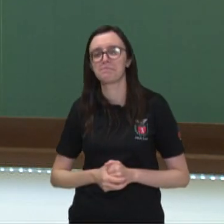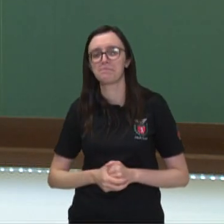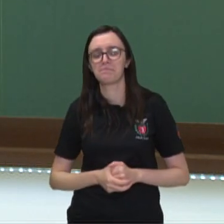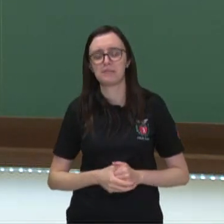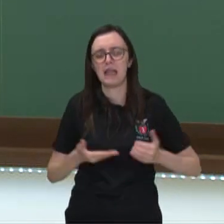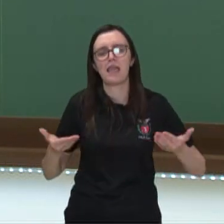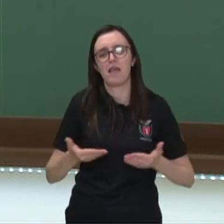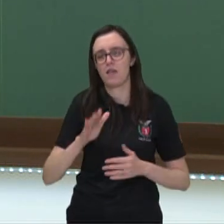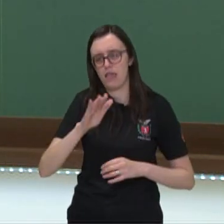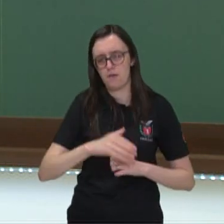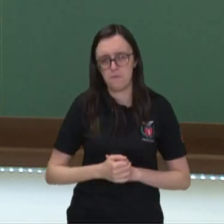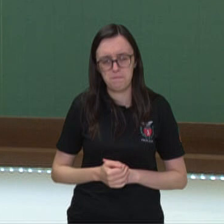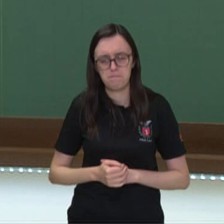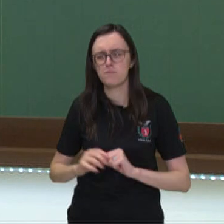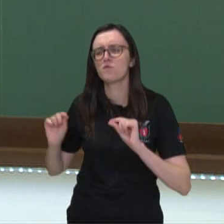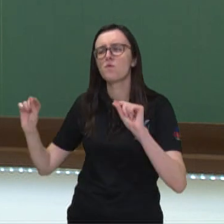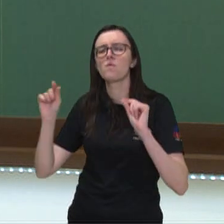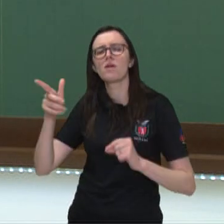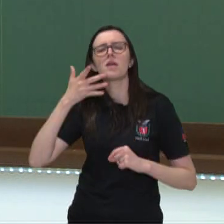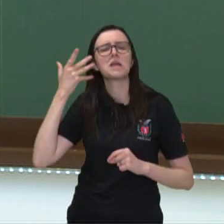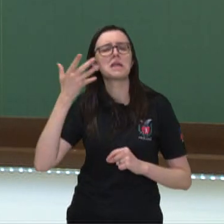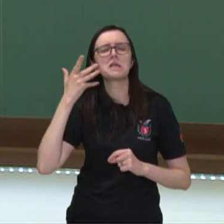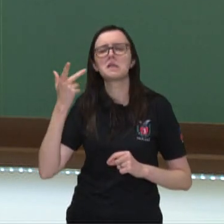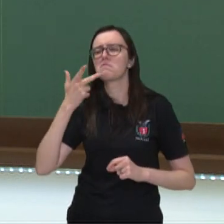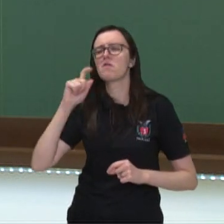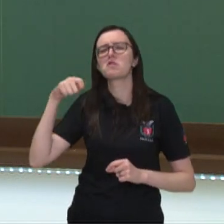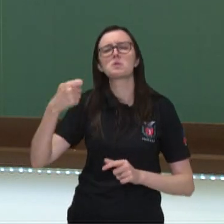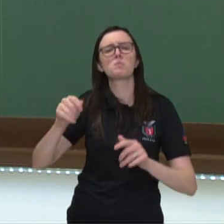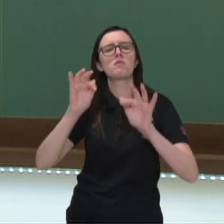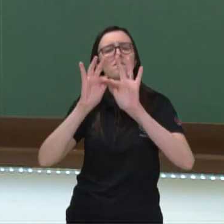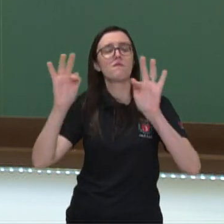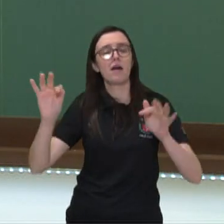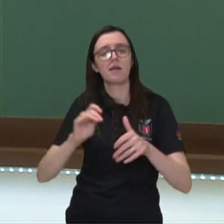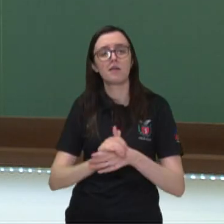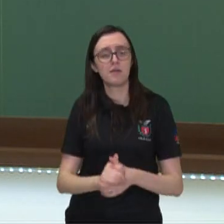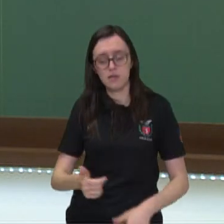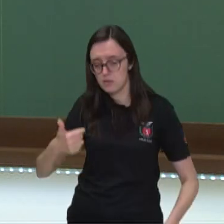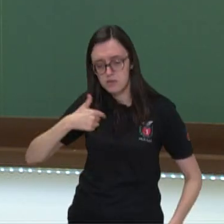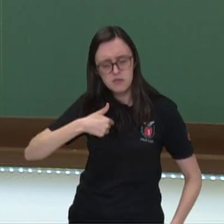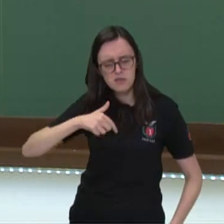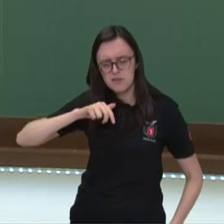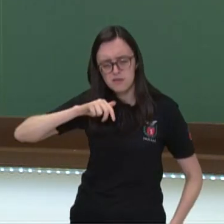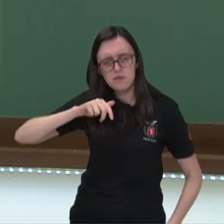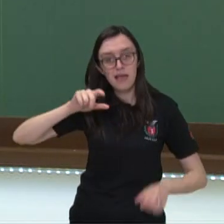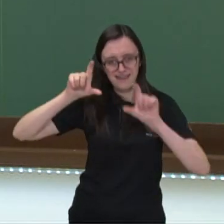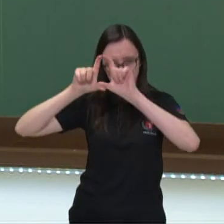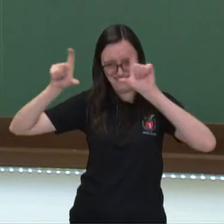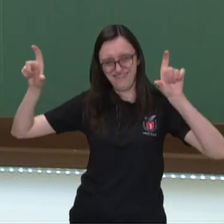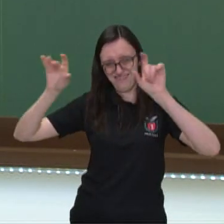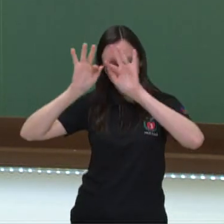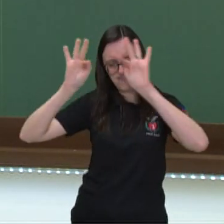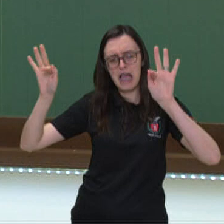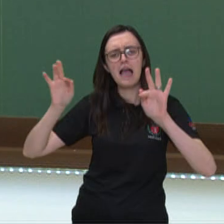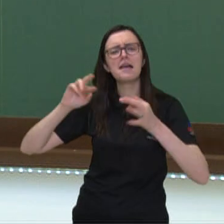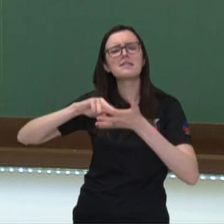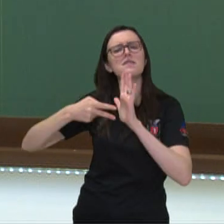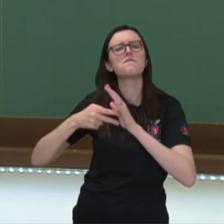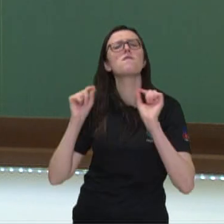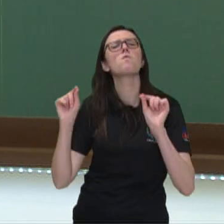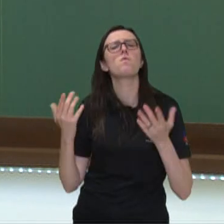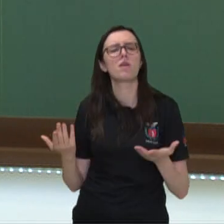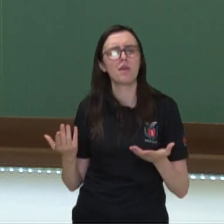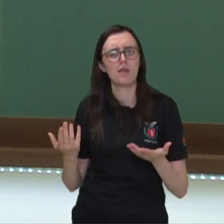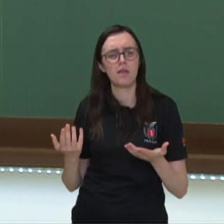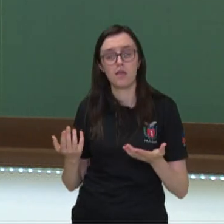E agora? O que o Garfield quer dizer com a frase I am not a morning person? O que ele quer dizer? Que